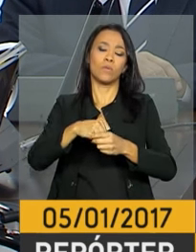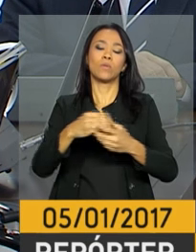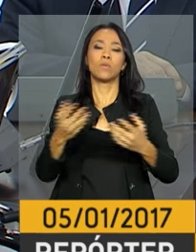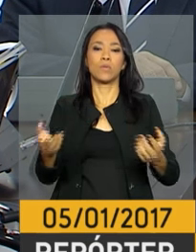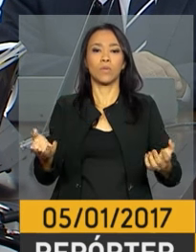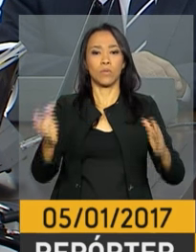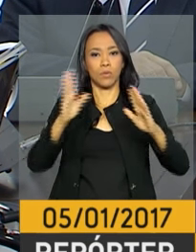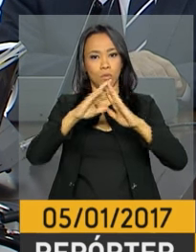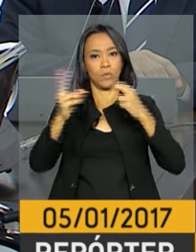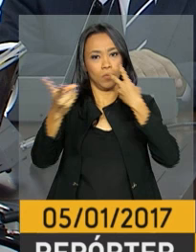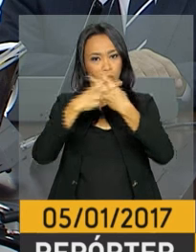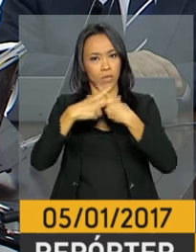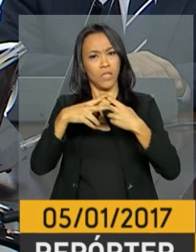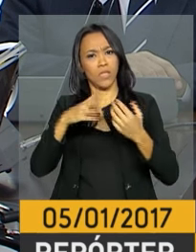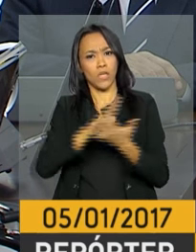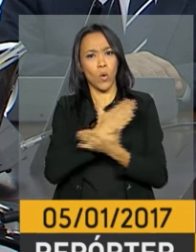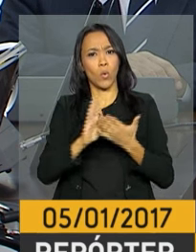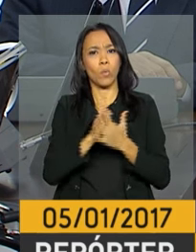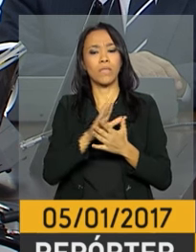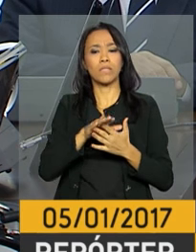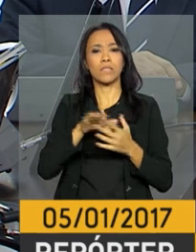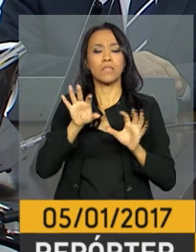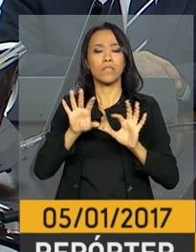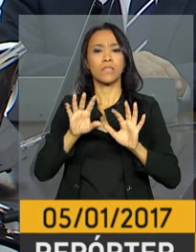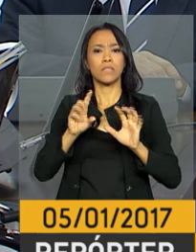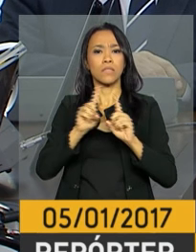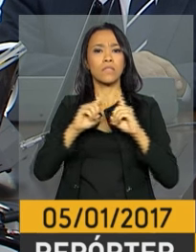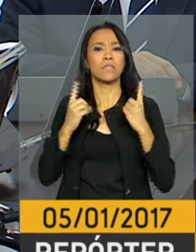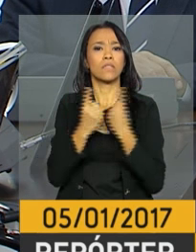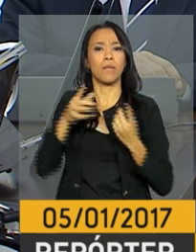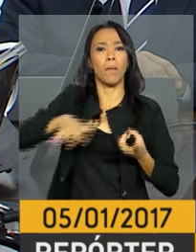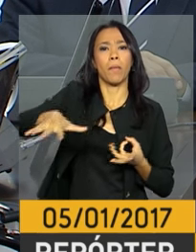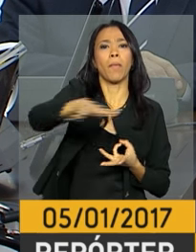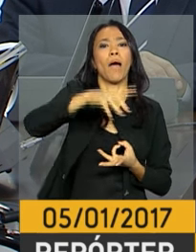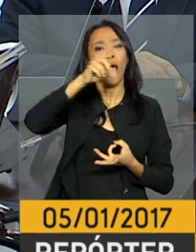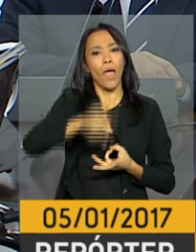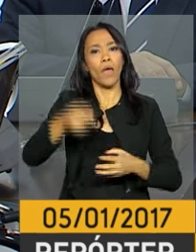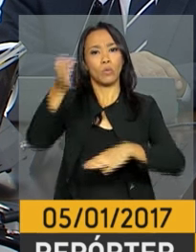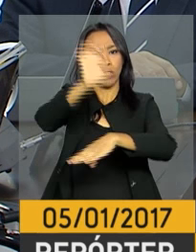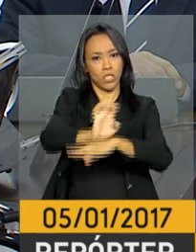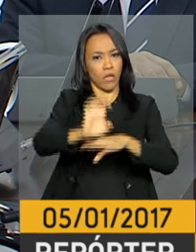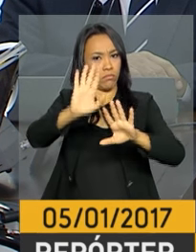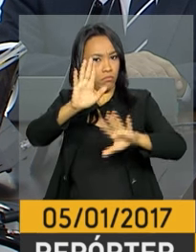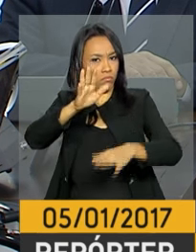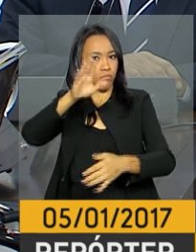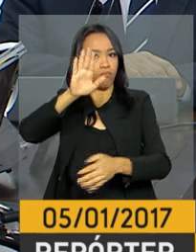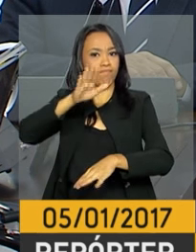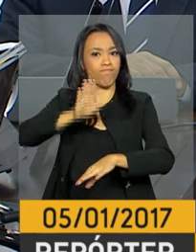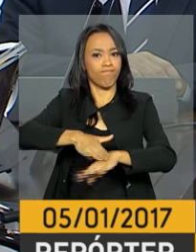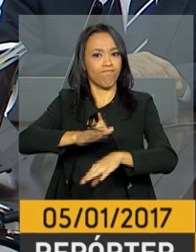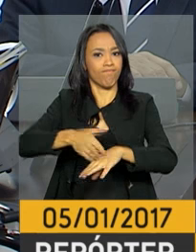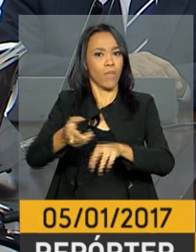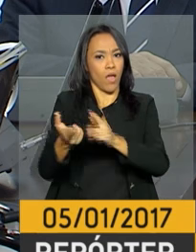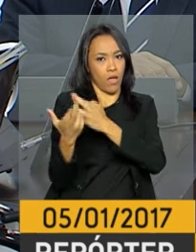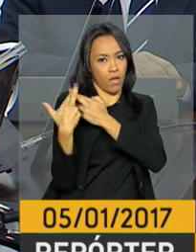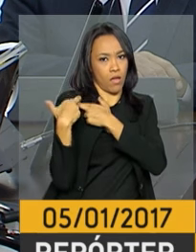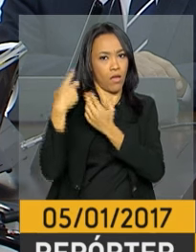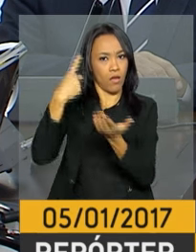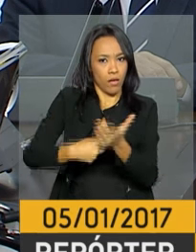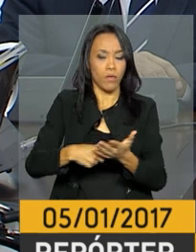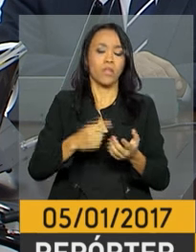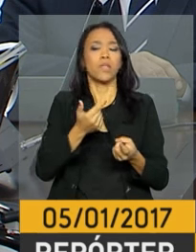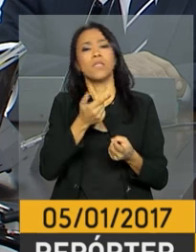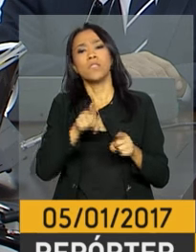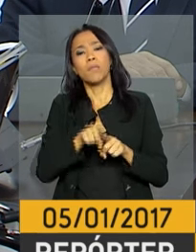da segurança pública pela constituição cabe ao estado mas outras tantas atividades também de